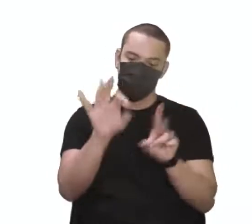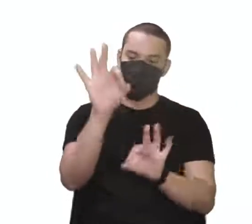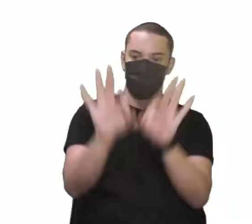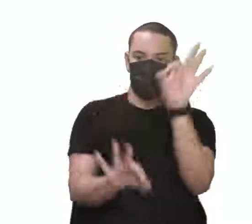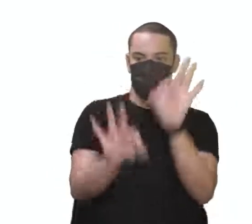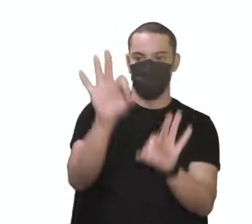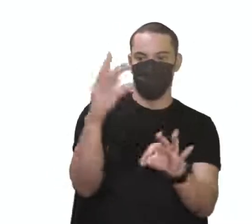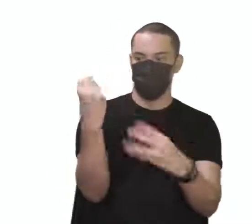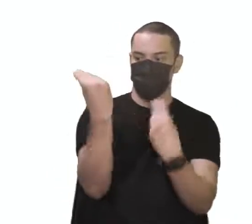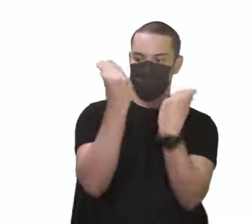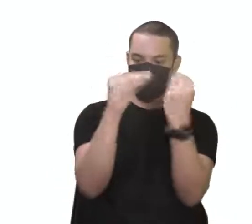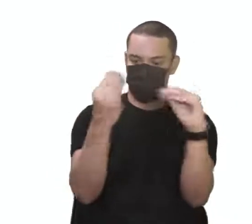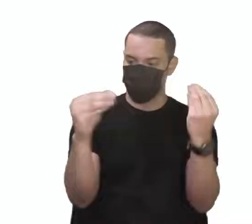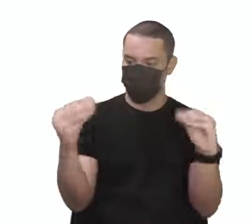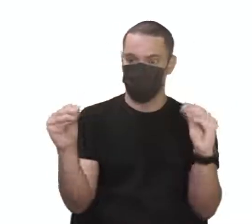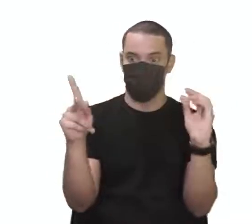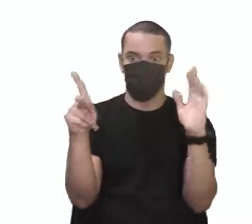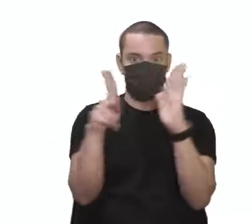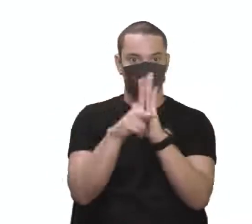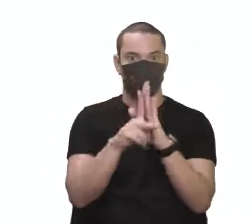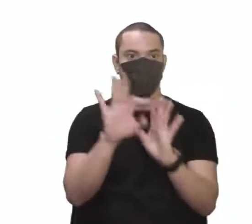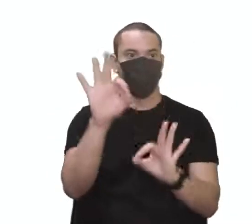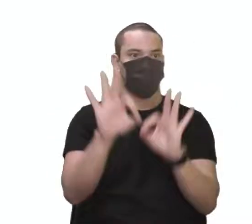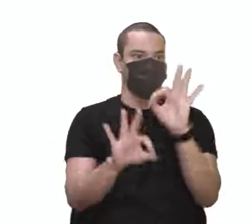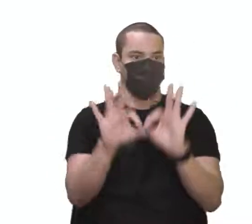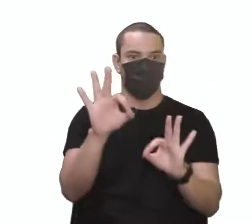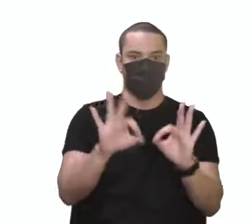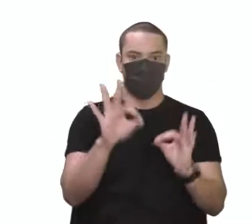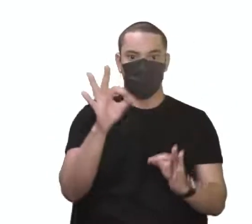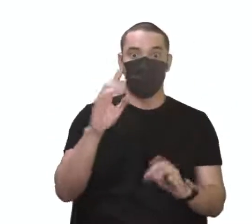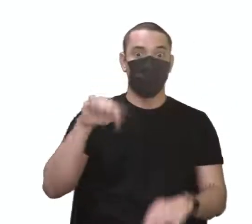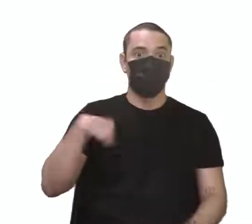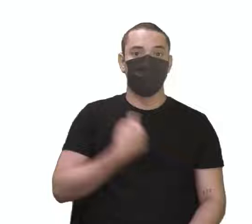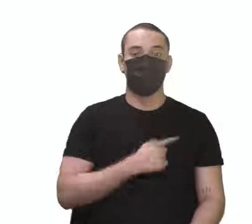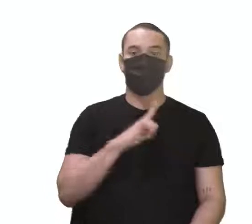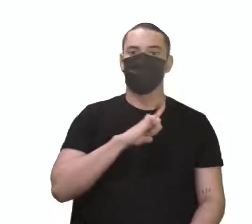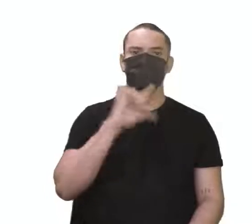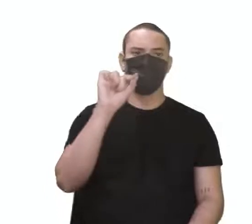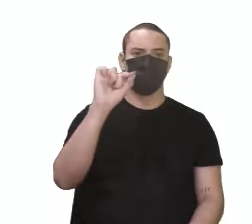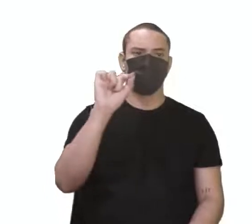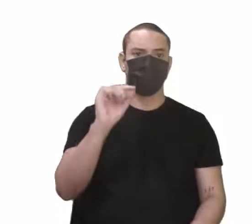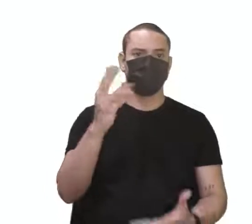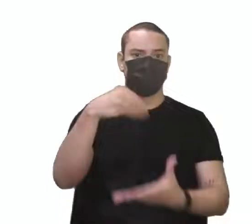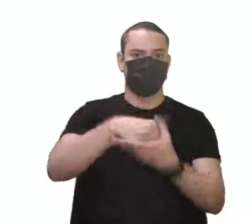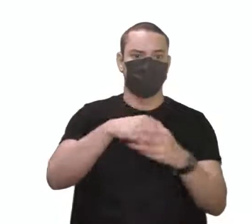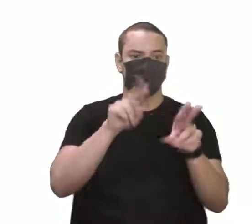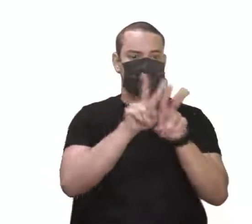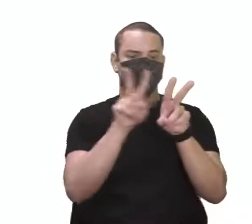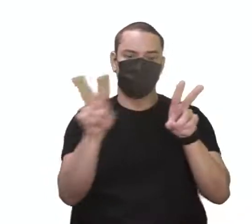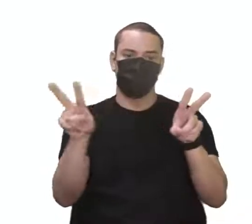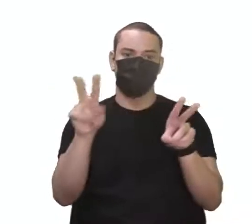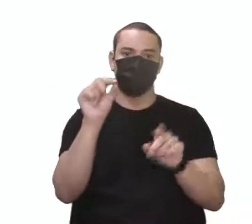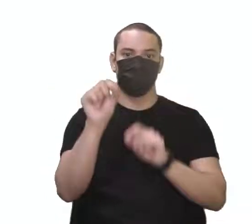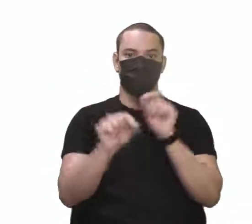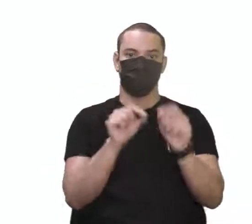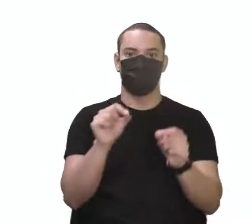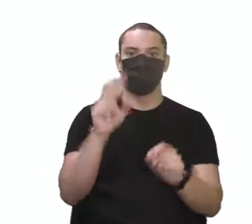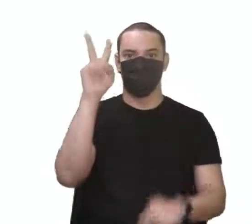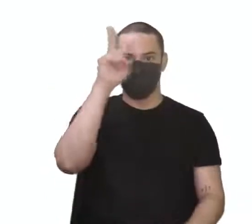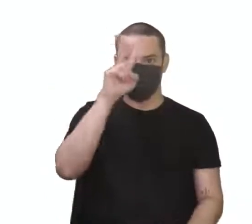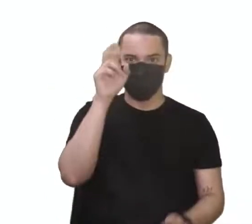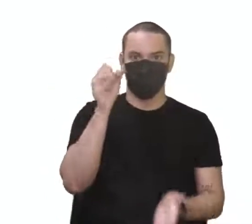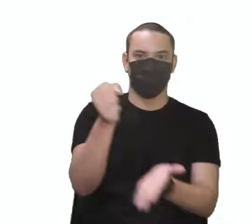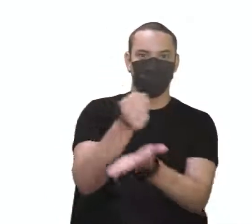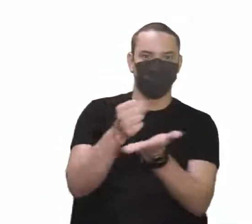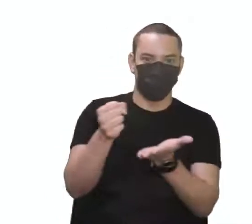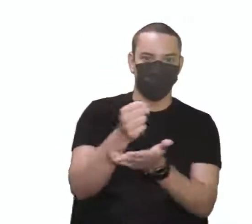sequenciamento genético desses organismos. E aí a gente obtém o que nesse sequenciamento, professora? As bases